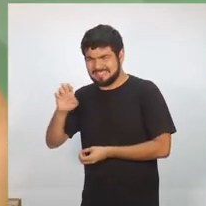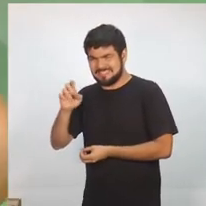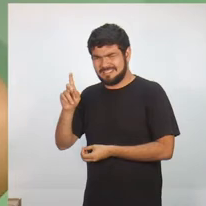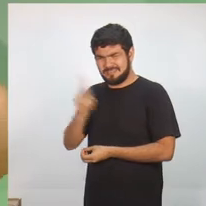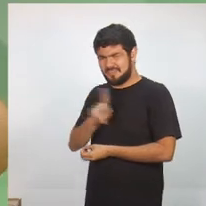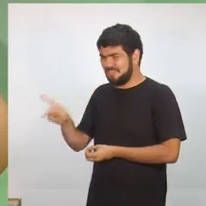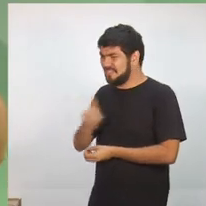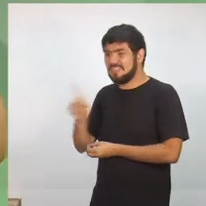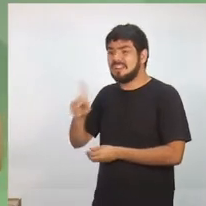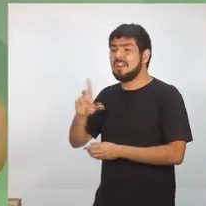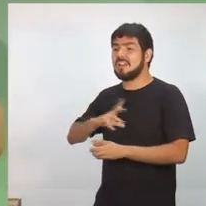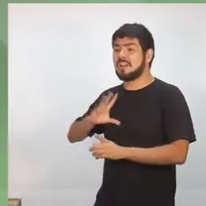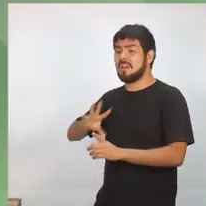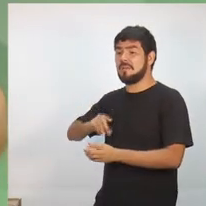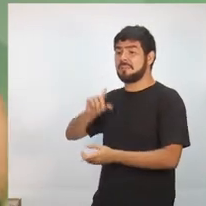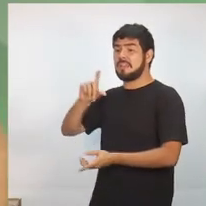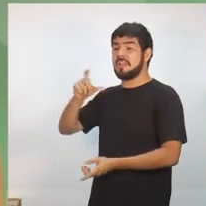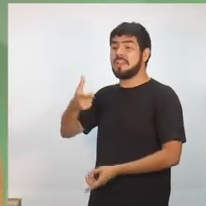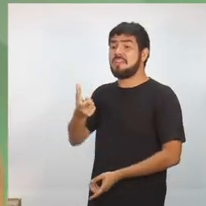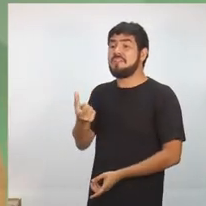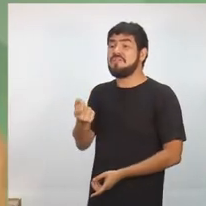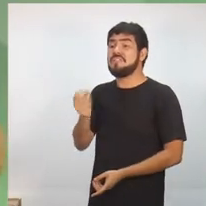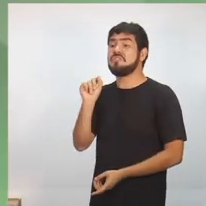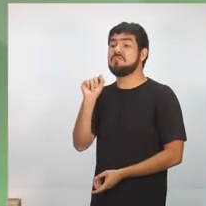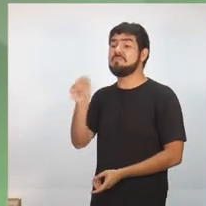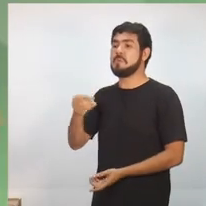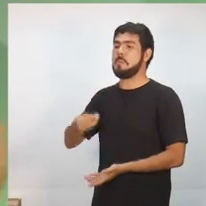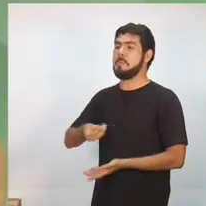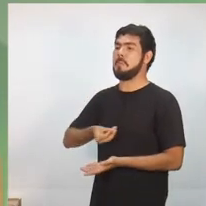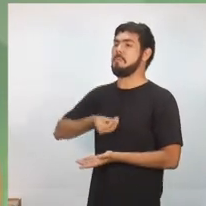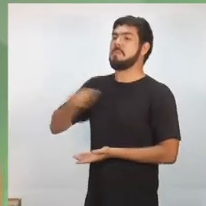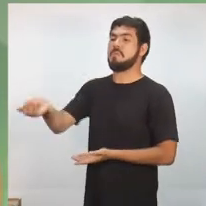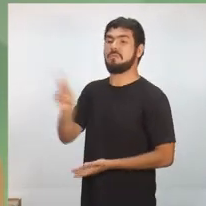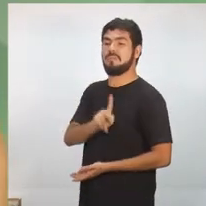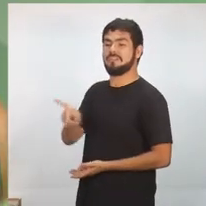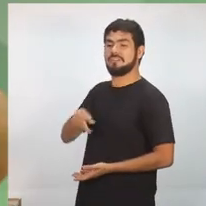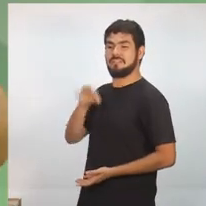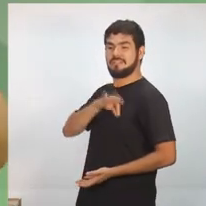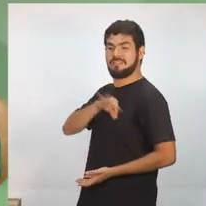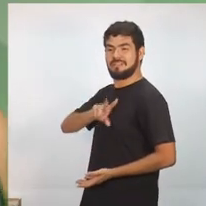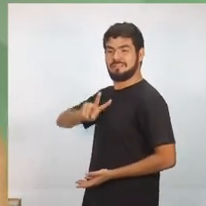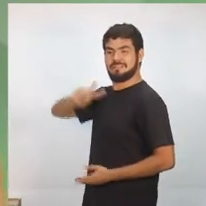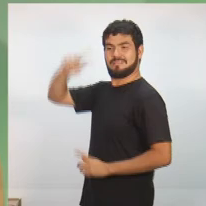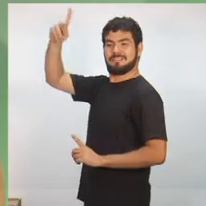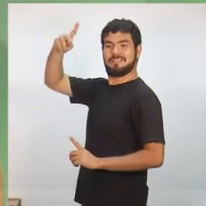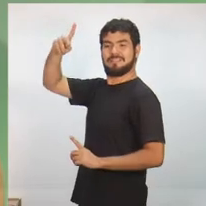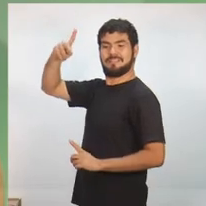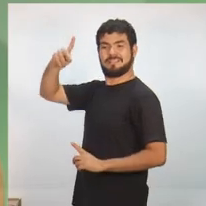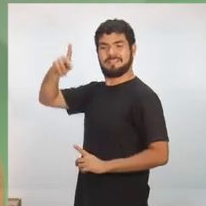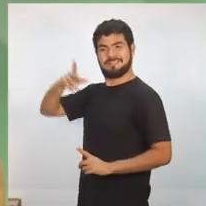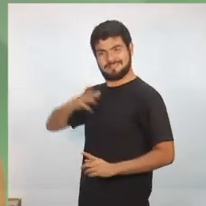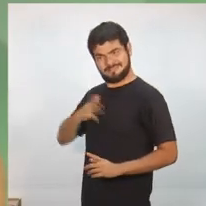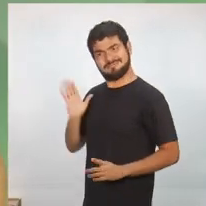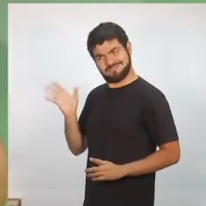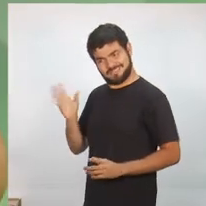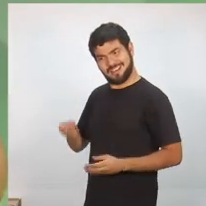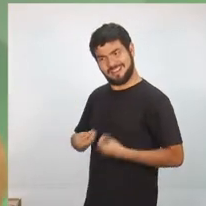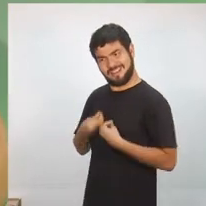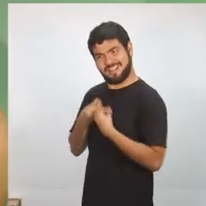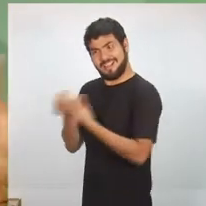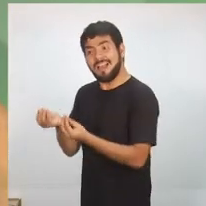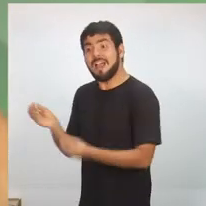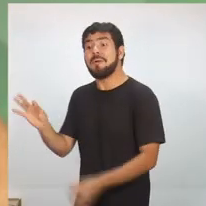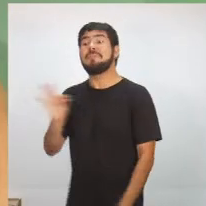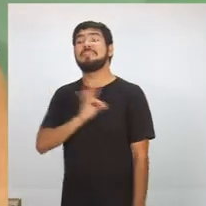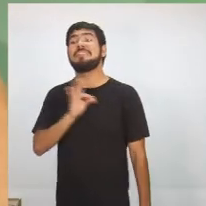eu coloquei até R$20 mil no bolso do professor, de uma só vez. Maior abono da história da educação. Ao